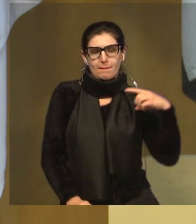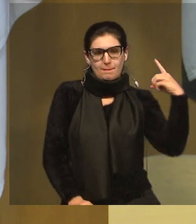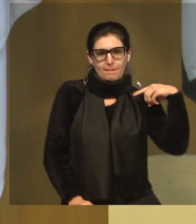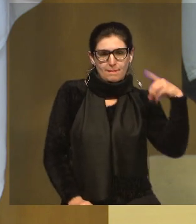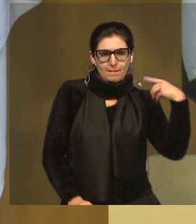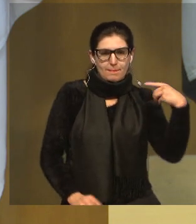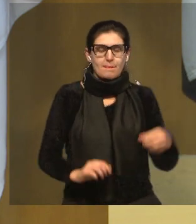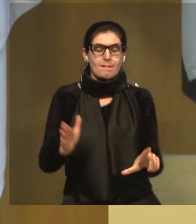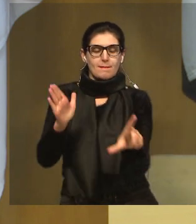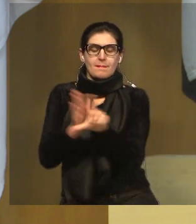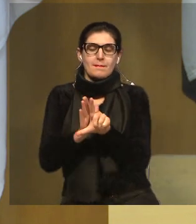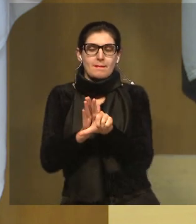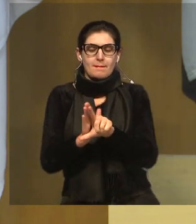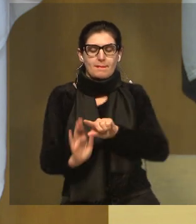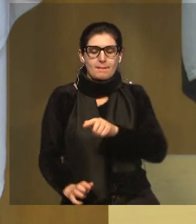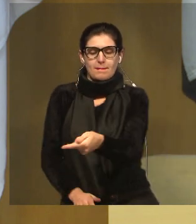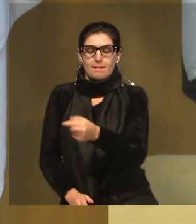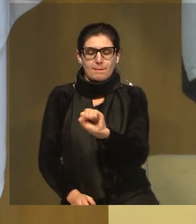A Lei Municipal número